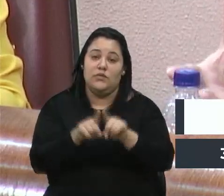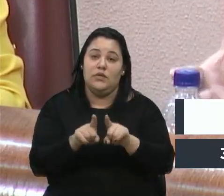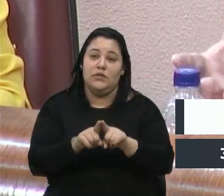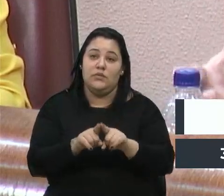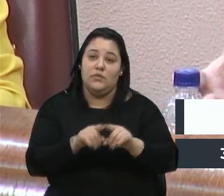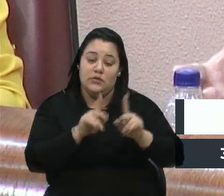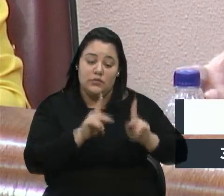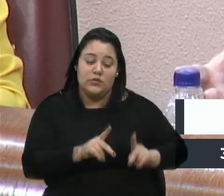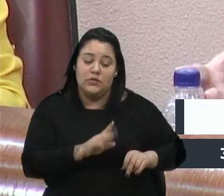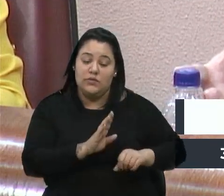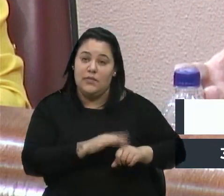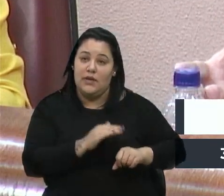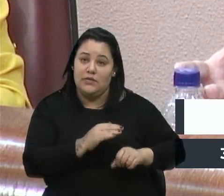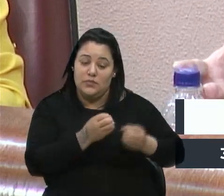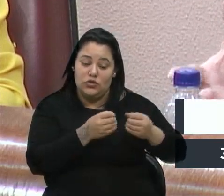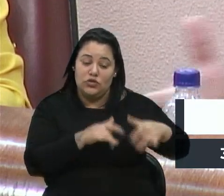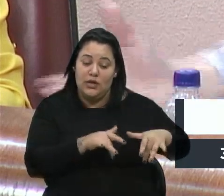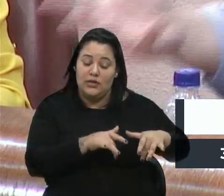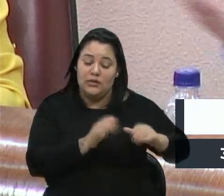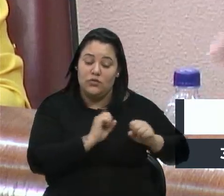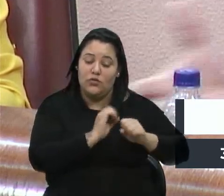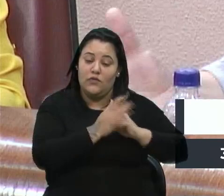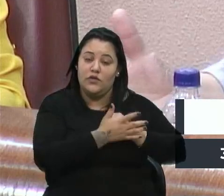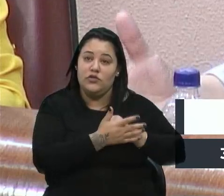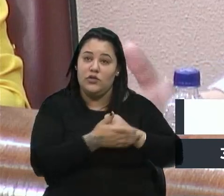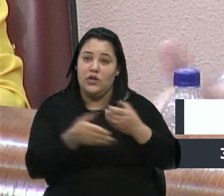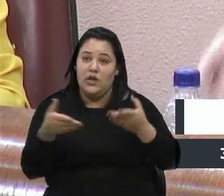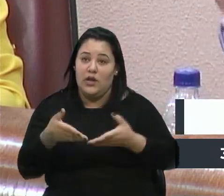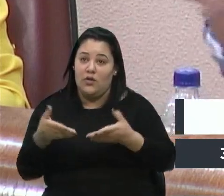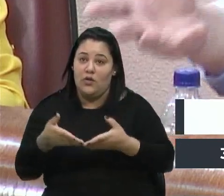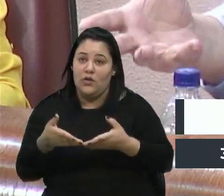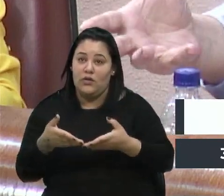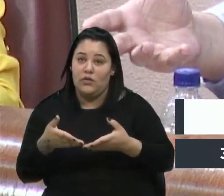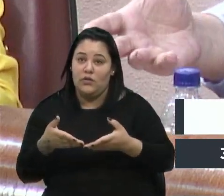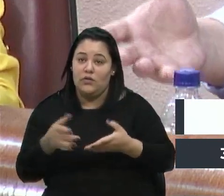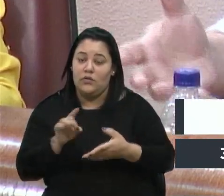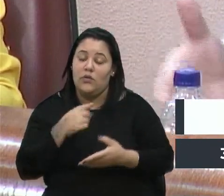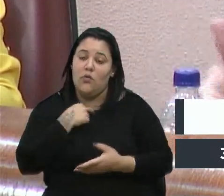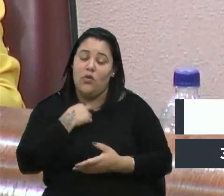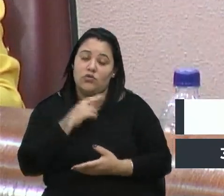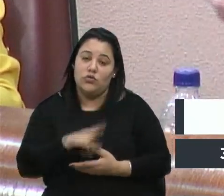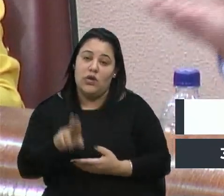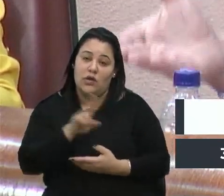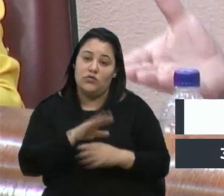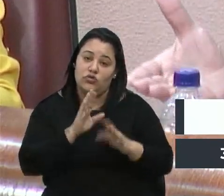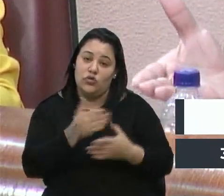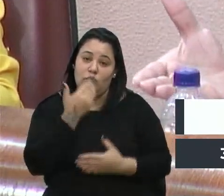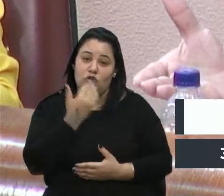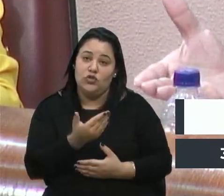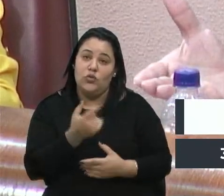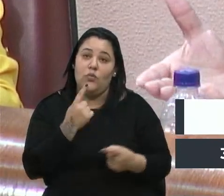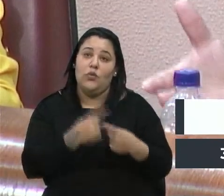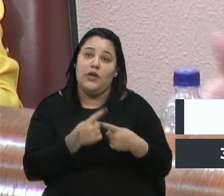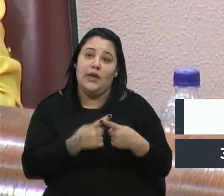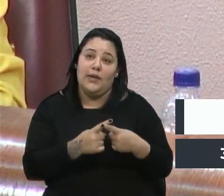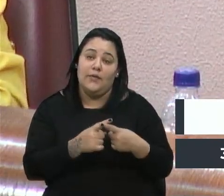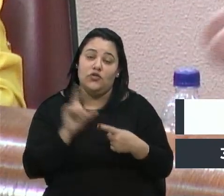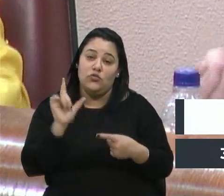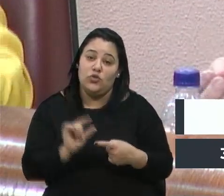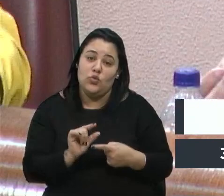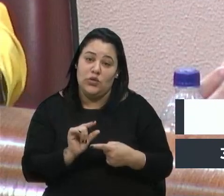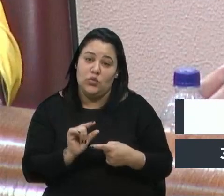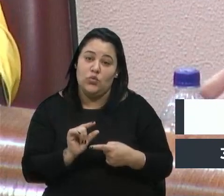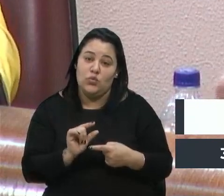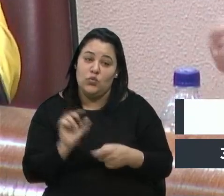pessoas que mais foram prejudicadas na pandemia e agora não ser usada. Já estou, né, pedindo o porquê disso, né, e as